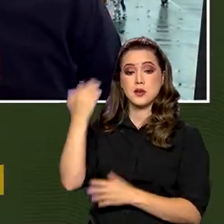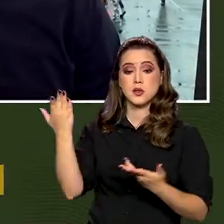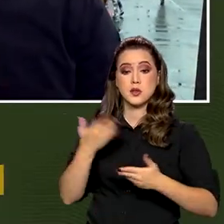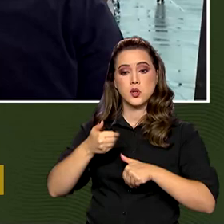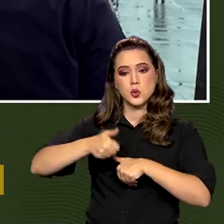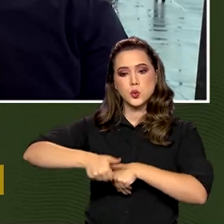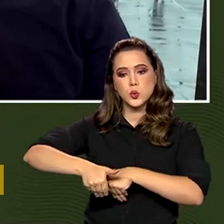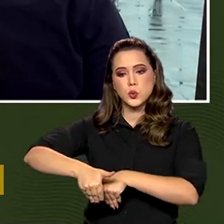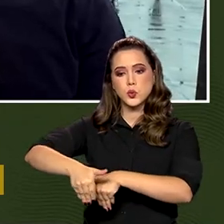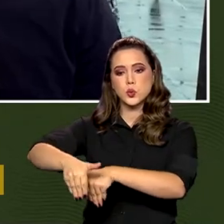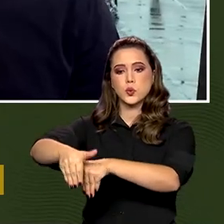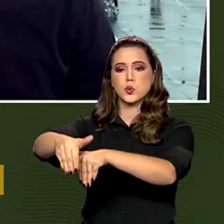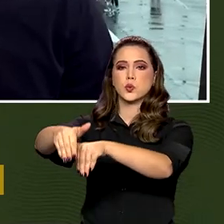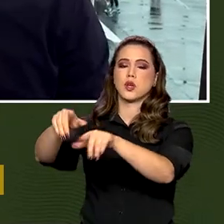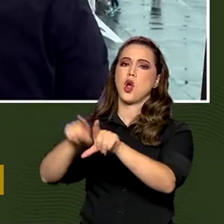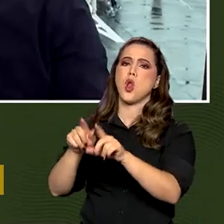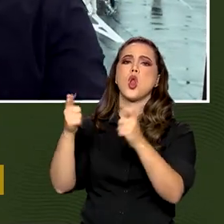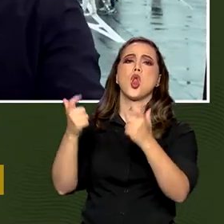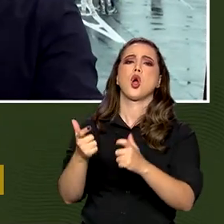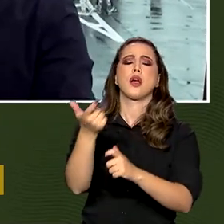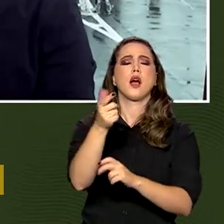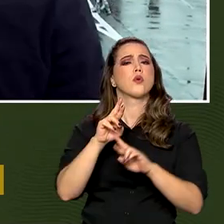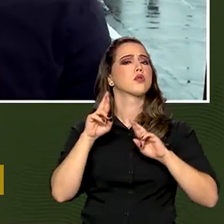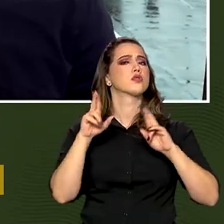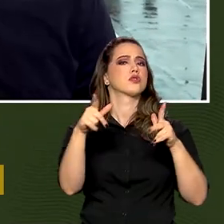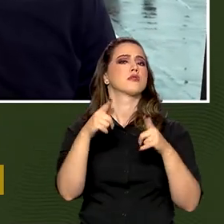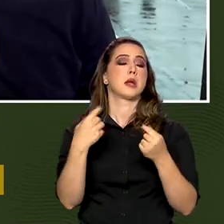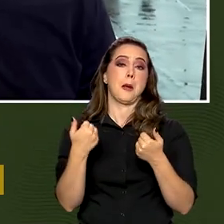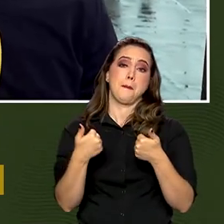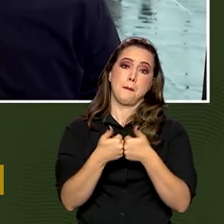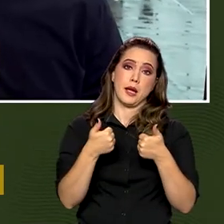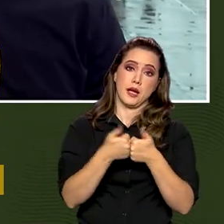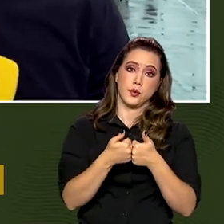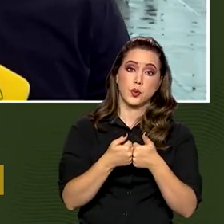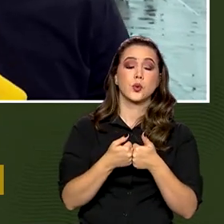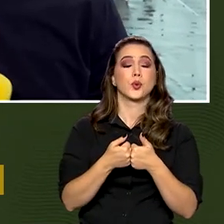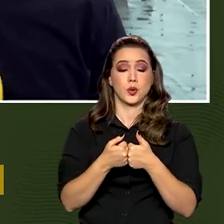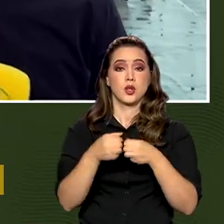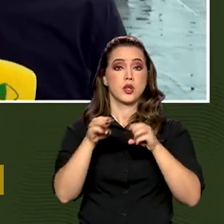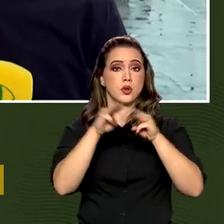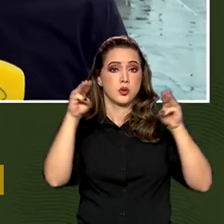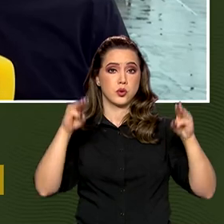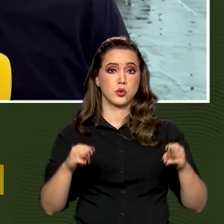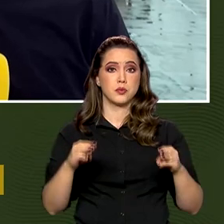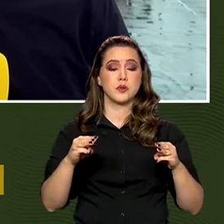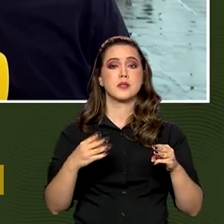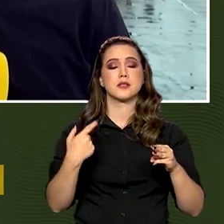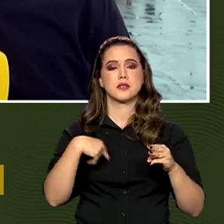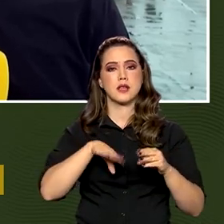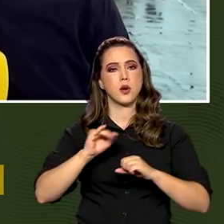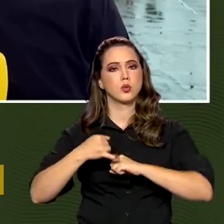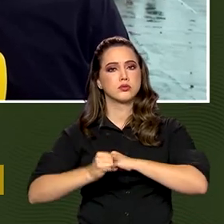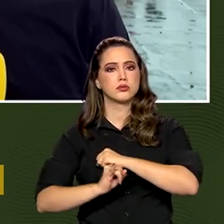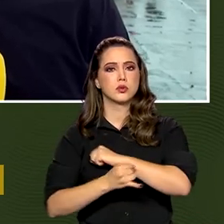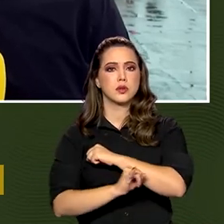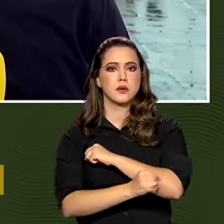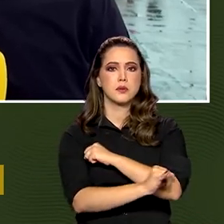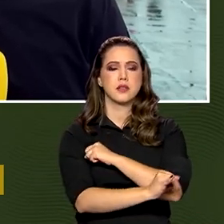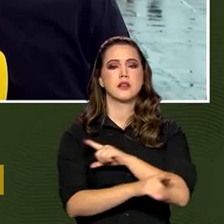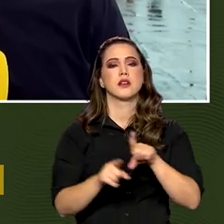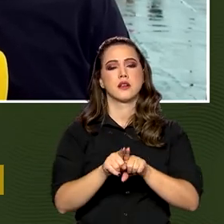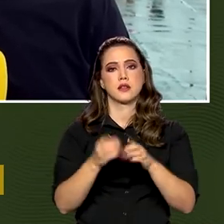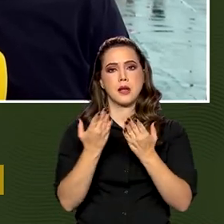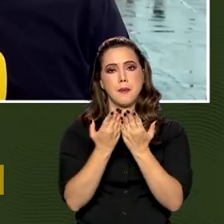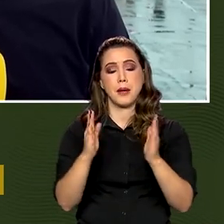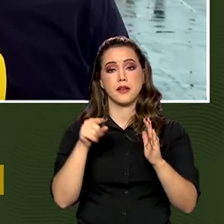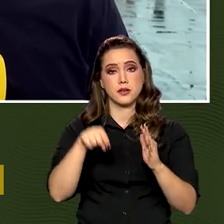em outro lugar diferente do que costuma ser, perto do Museu do Ipiranga, símbolo da independência do Brasil, esse museu que está sendo aí reaberto